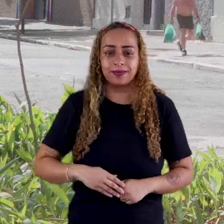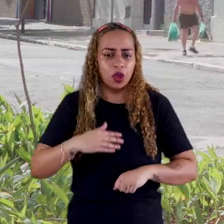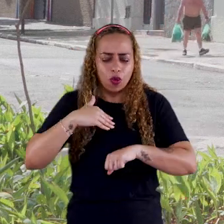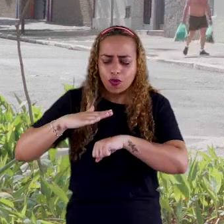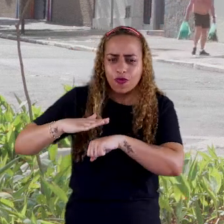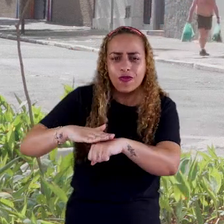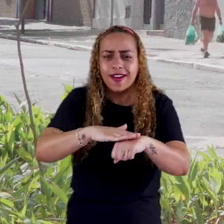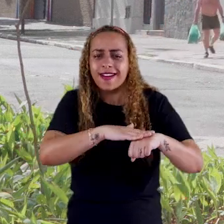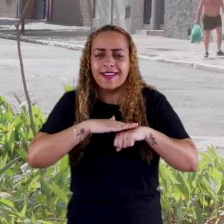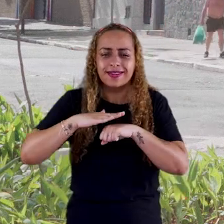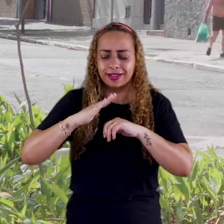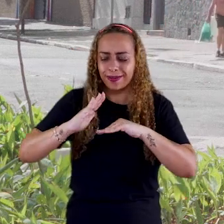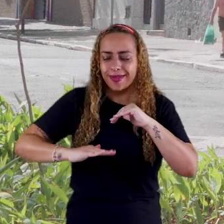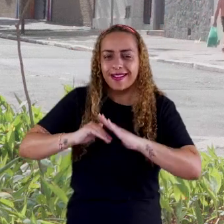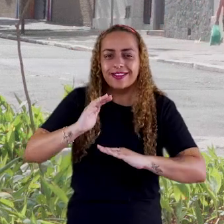partir daqui